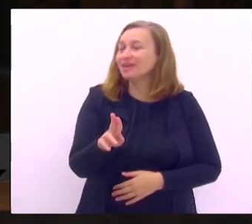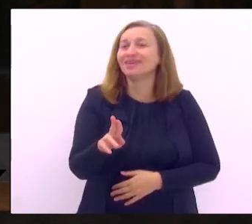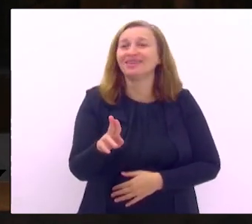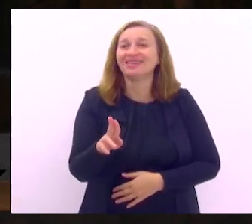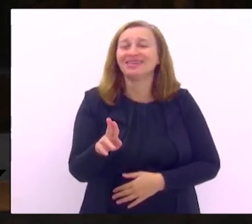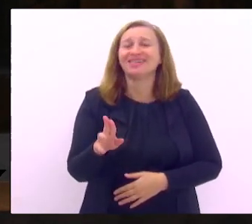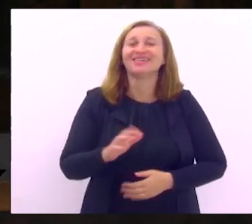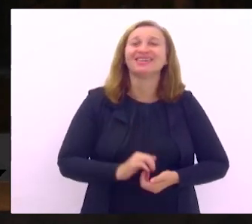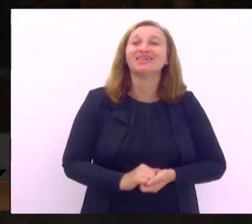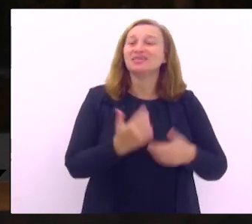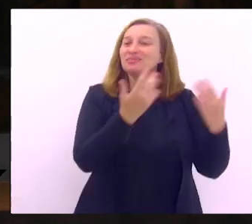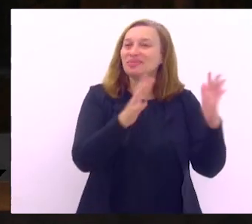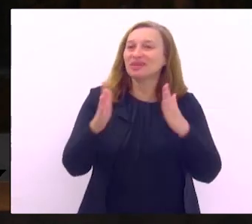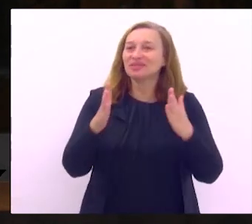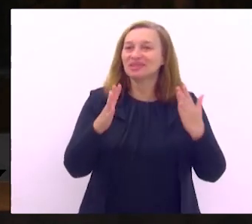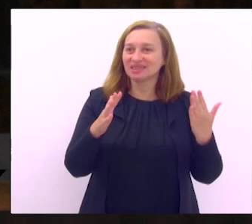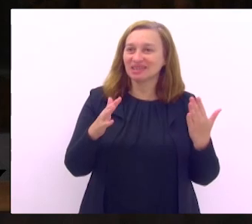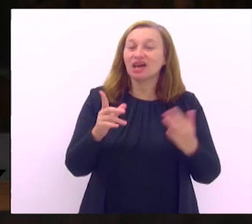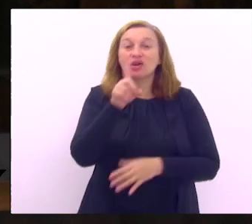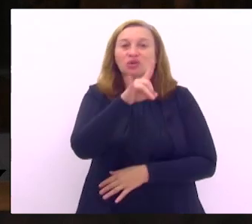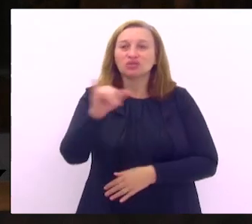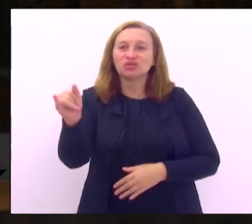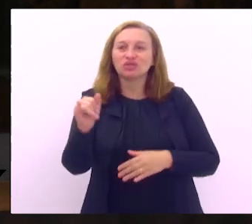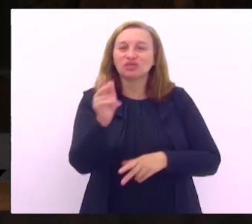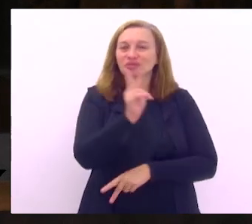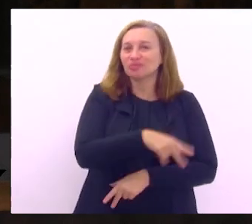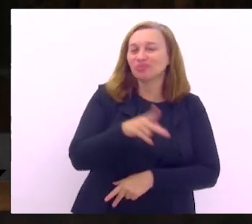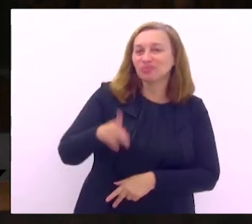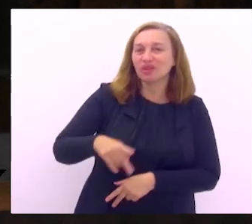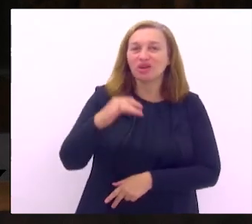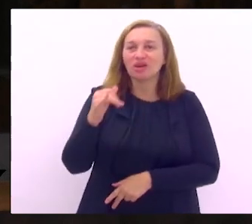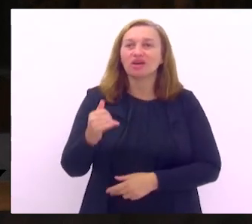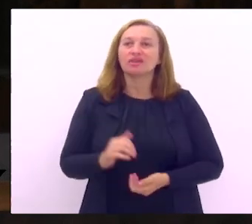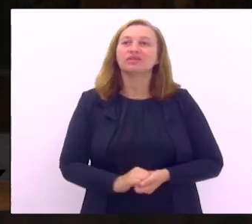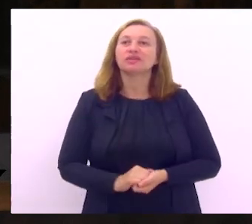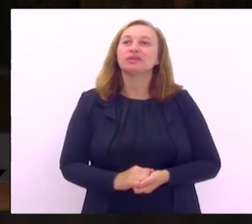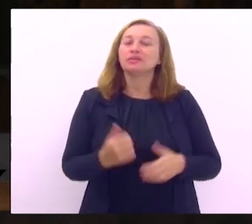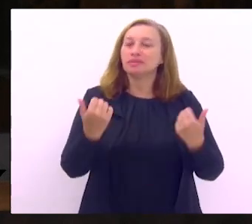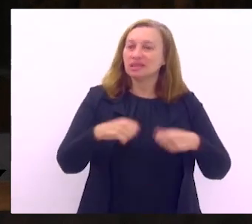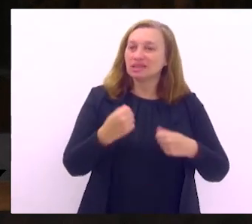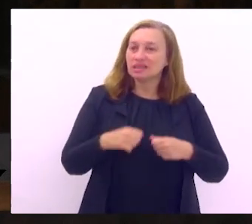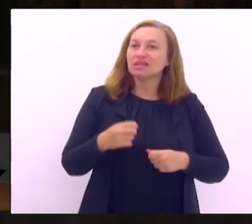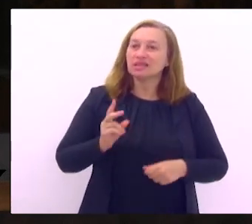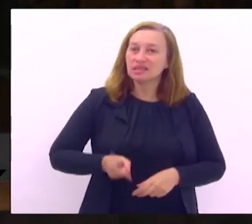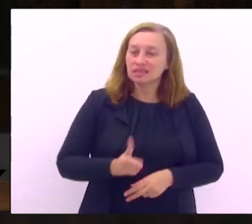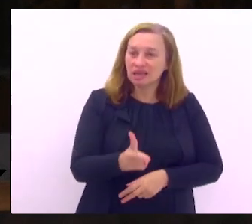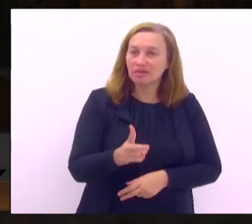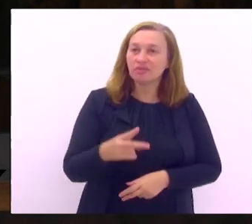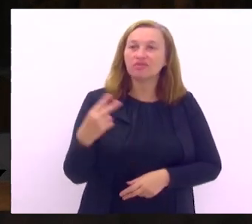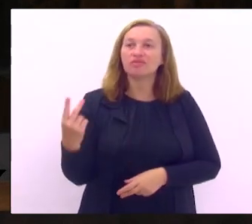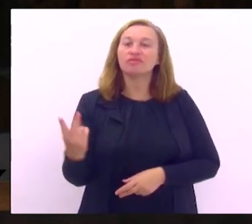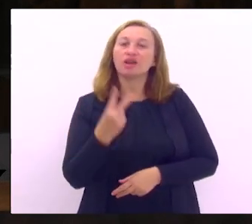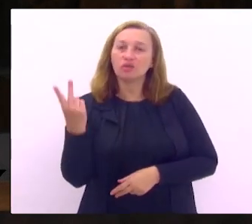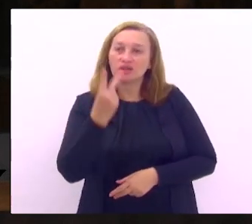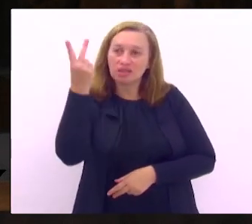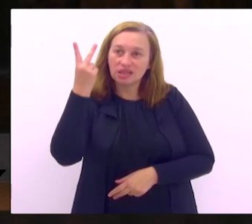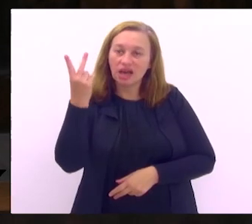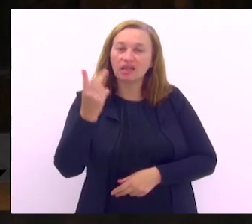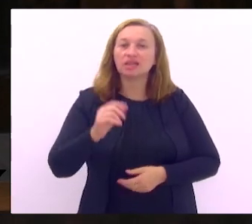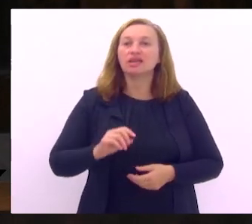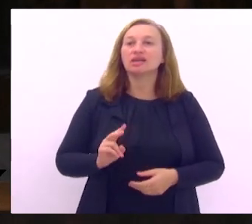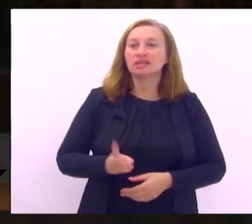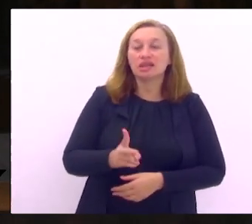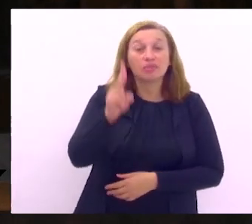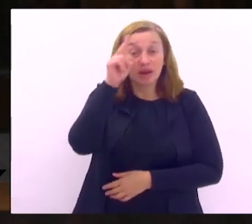de celebrar o Dia do Professor, então uma data que deve ser sempre valorizada, presidente, sempre